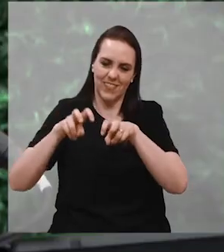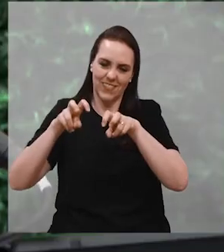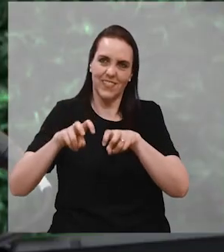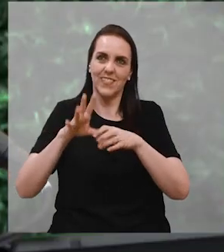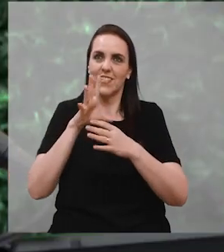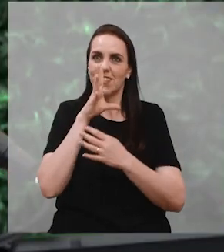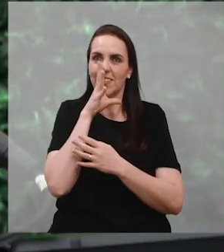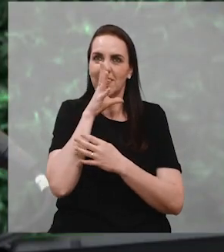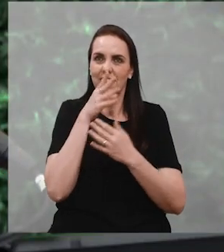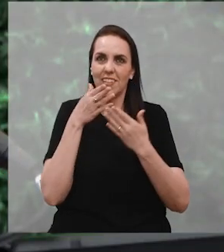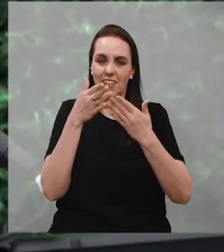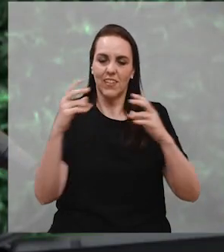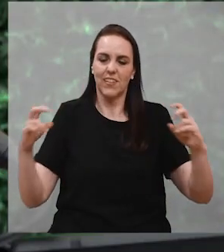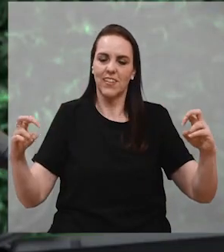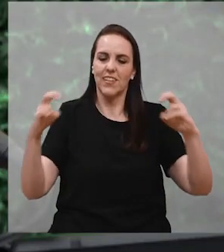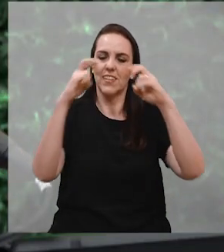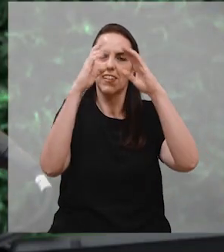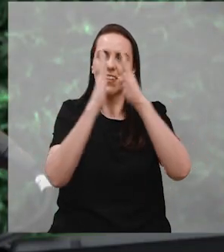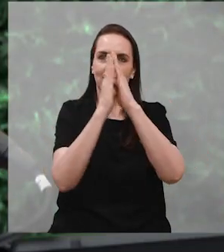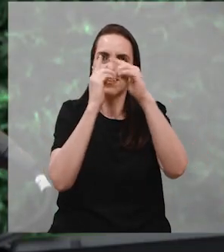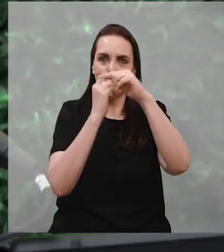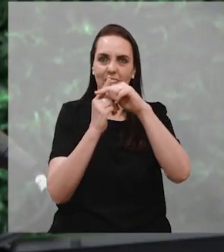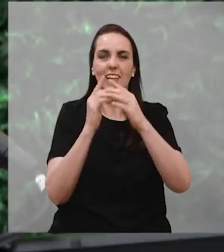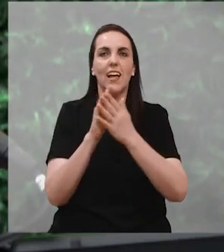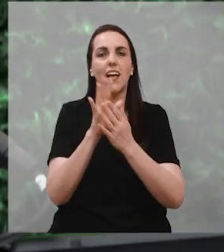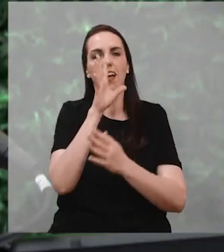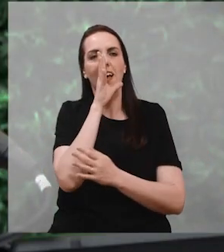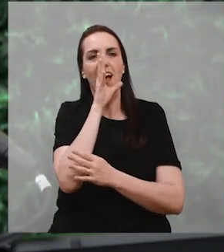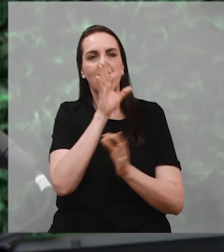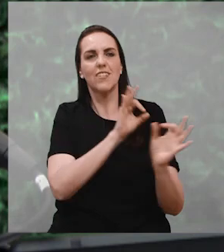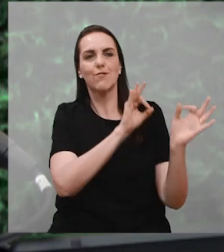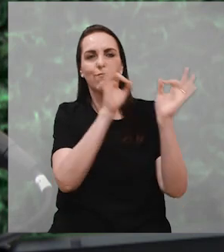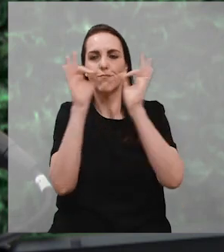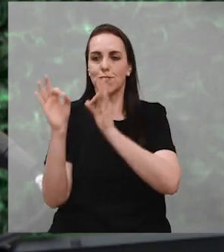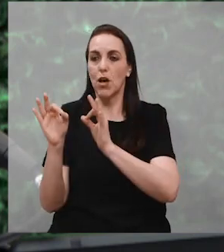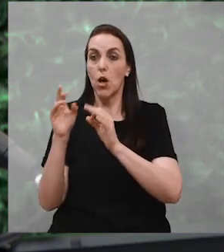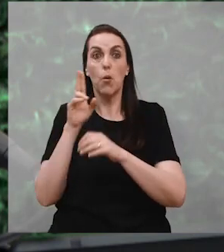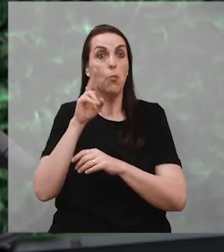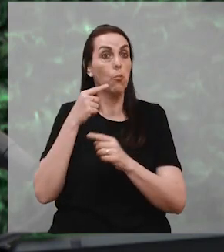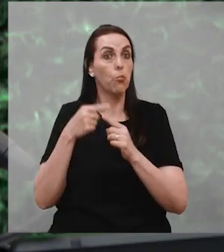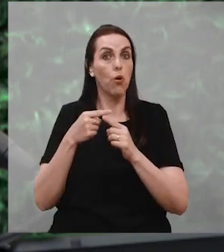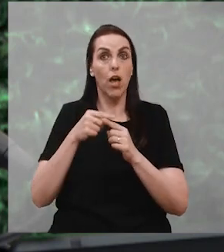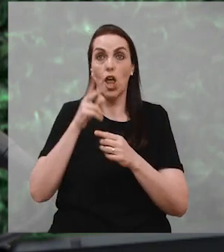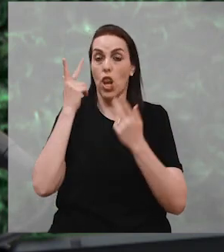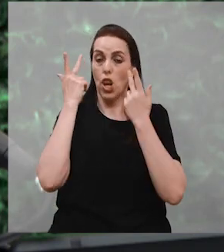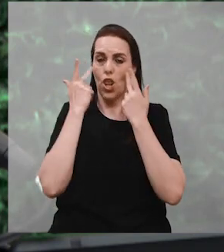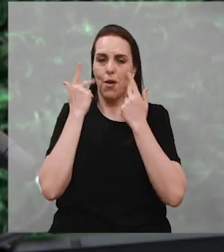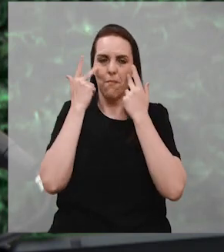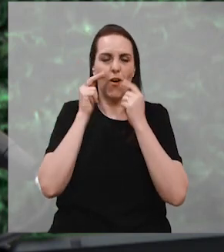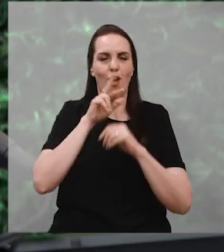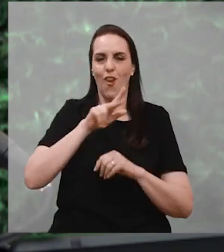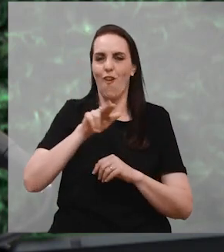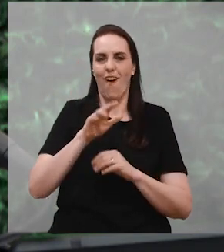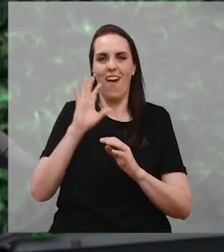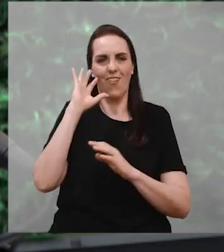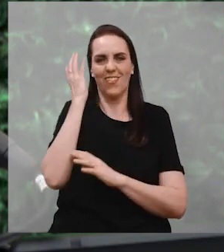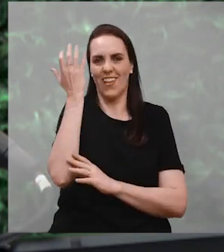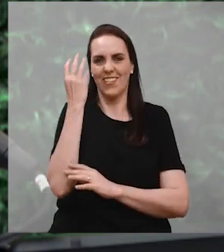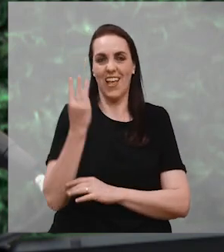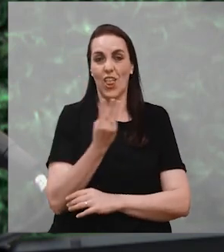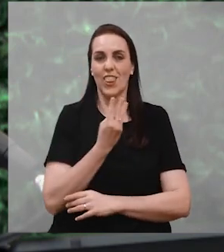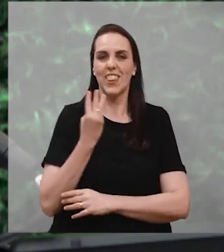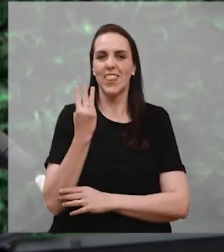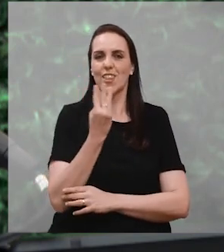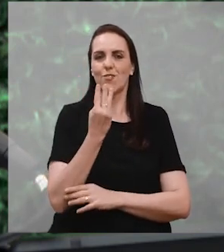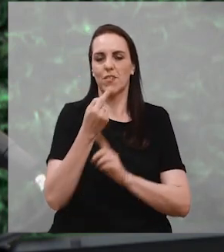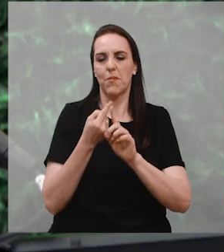ali, bem de frente, ali na frente da catedral, e puderam assistir de fato, porque é algo que normalmente o